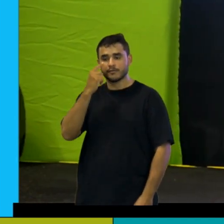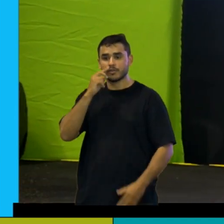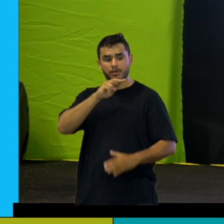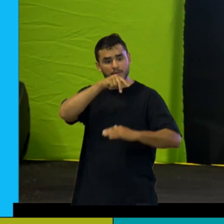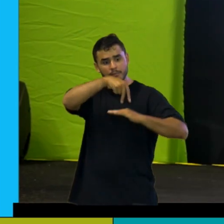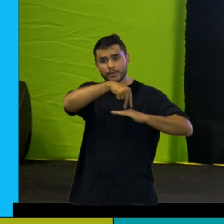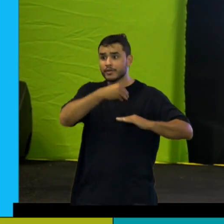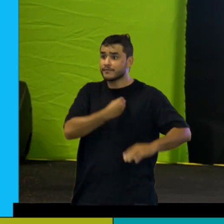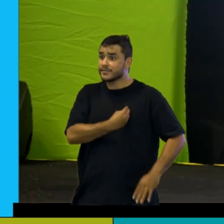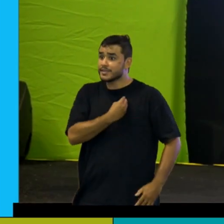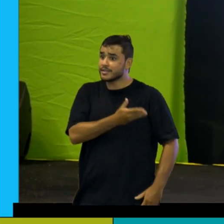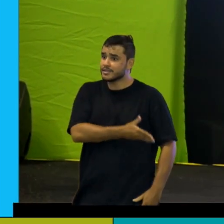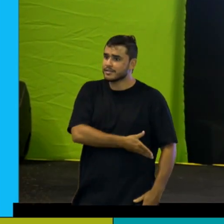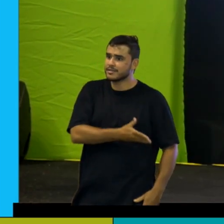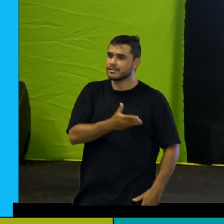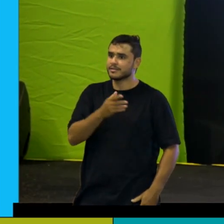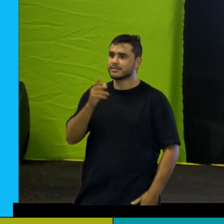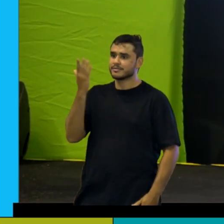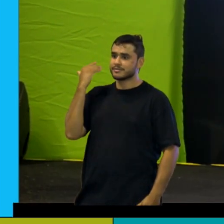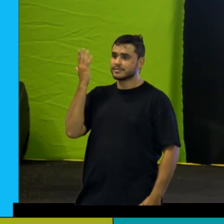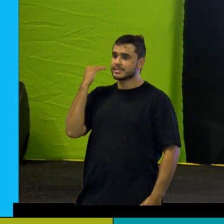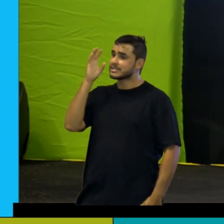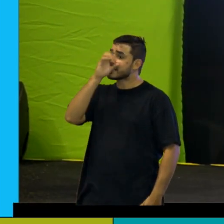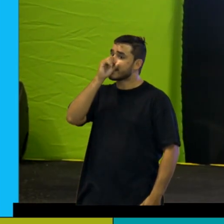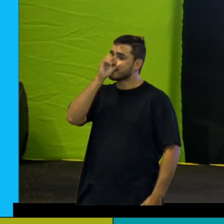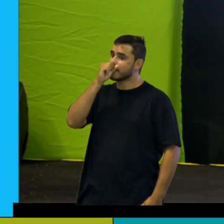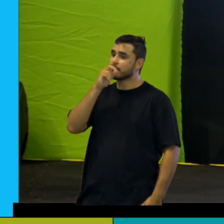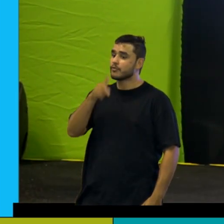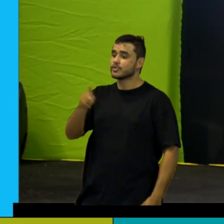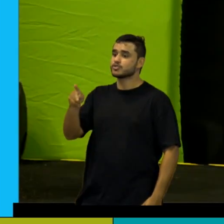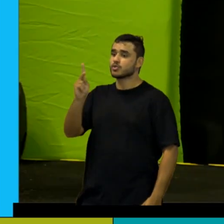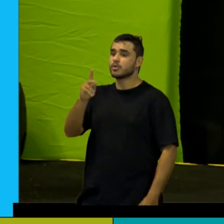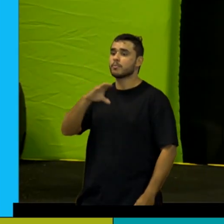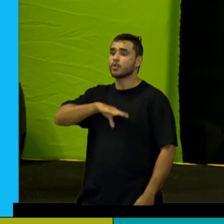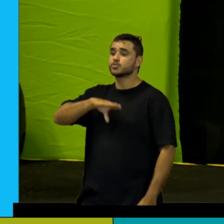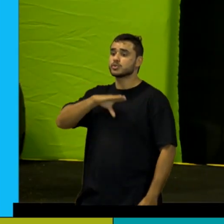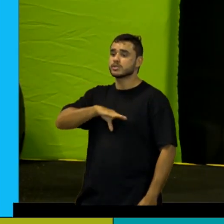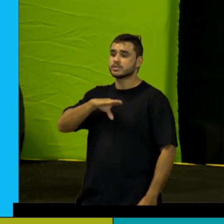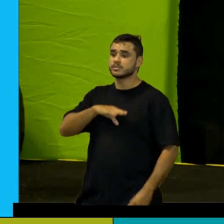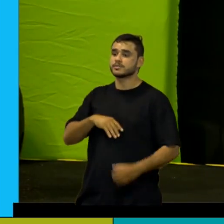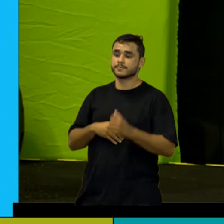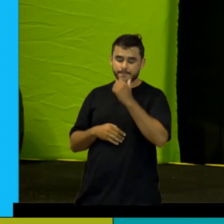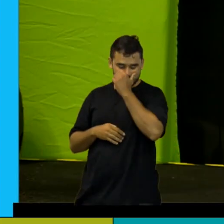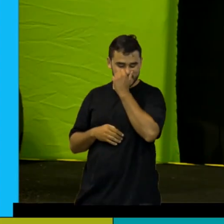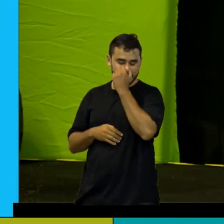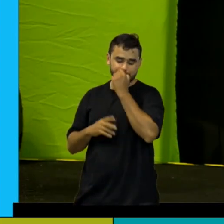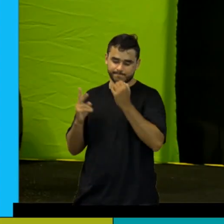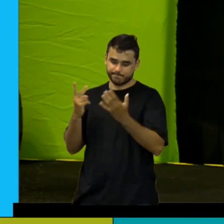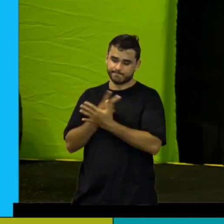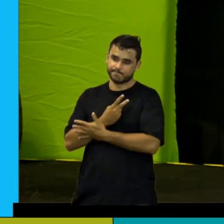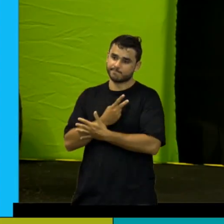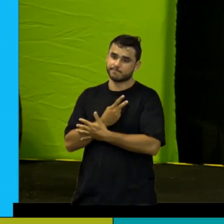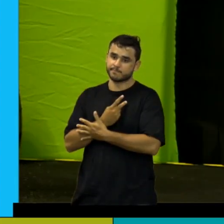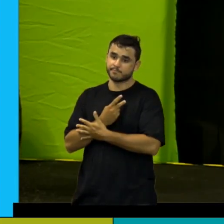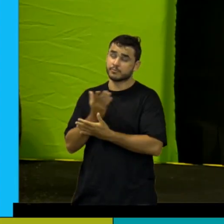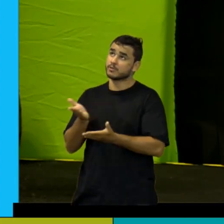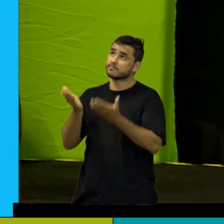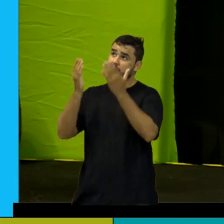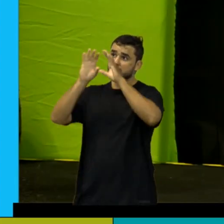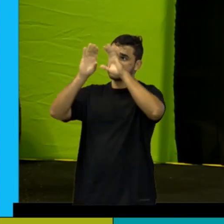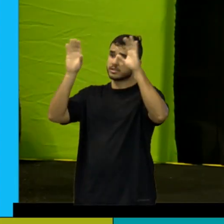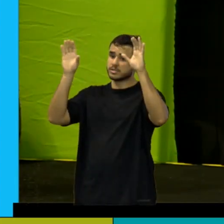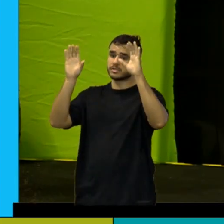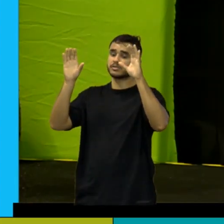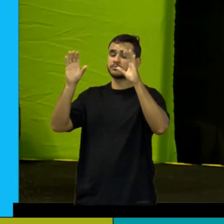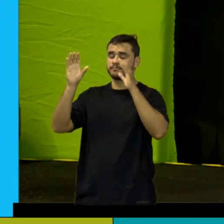ter a última aula na academia aqui, com o nosso grande mestre, professor Simval Farias, que infelizmente foi chamado nessa semana para junto de Deus, teve um